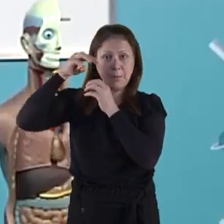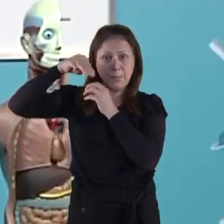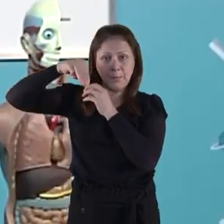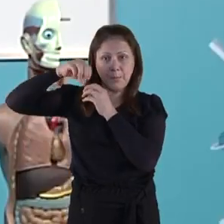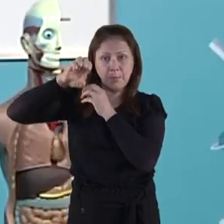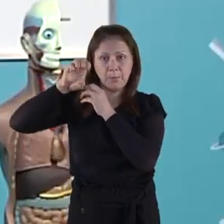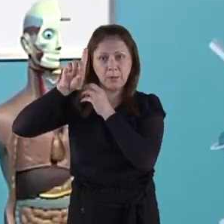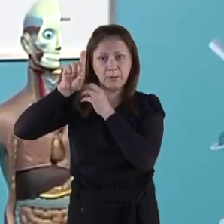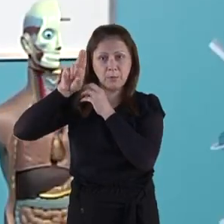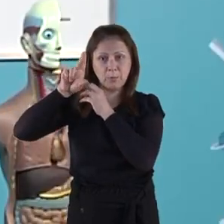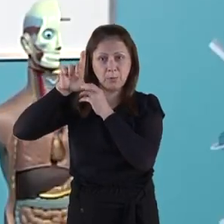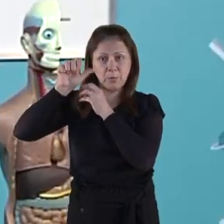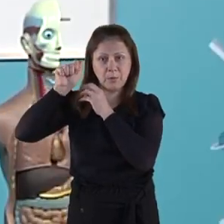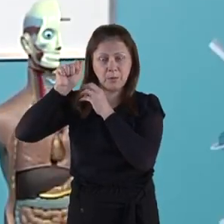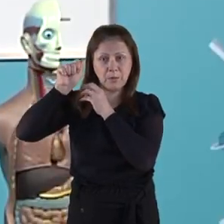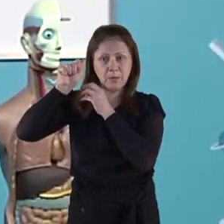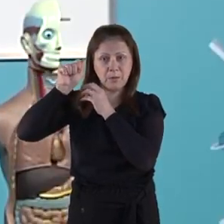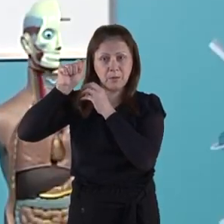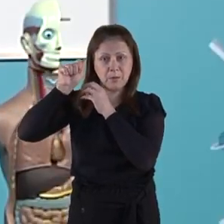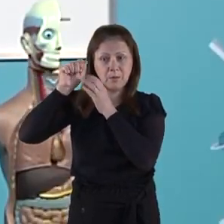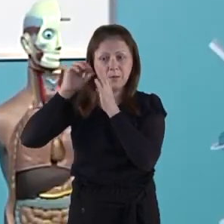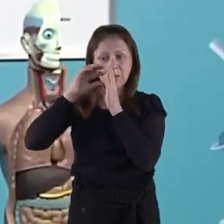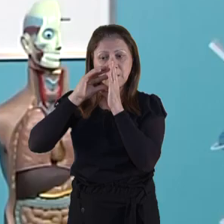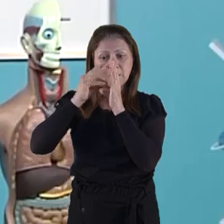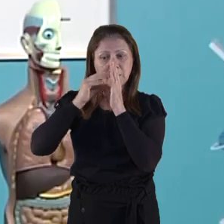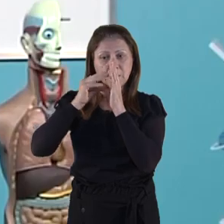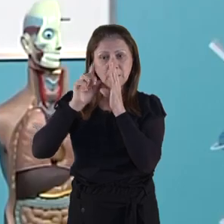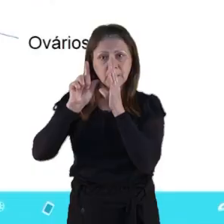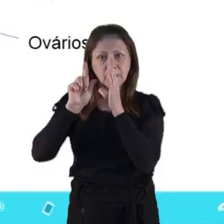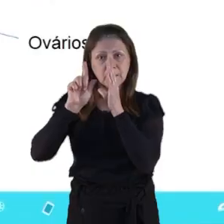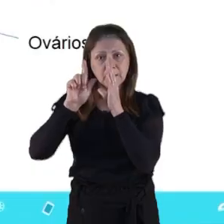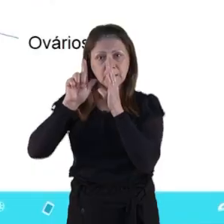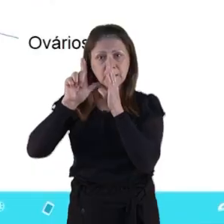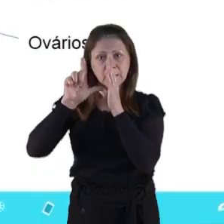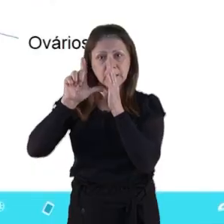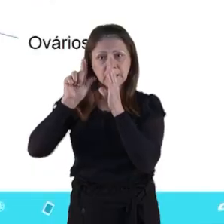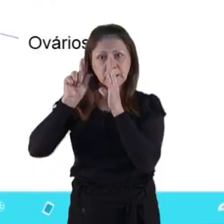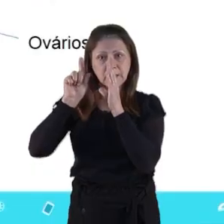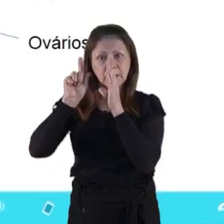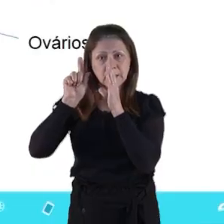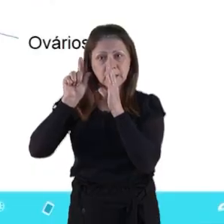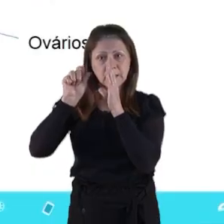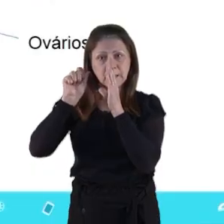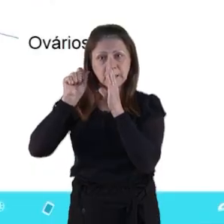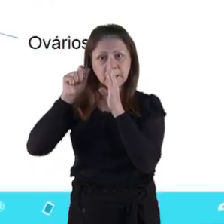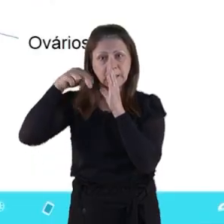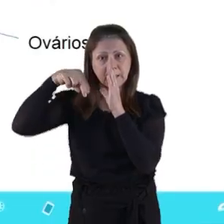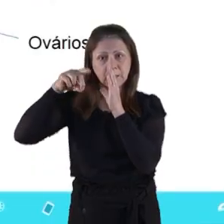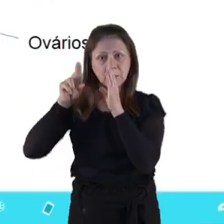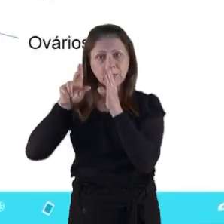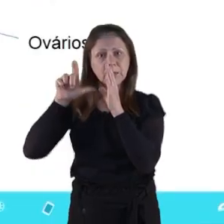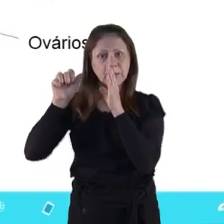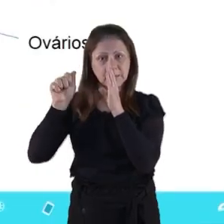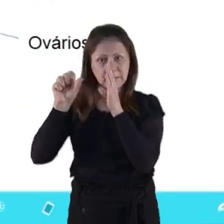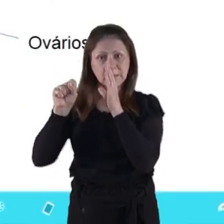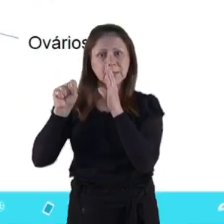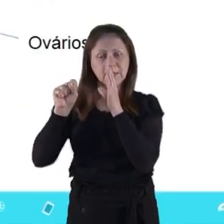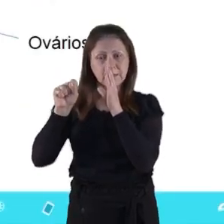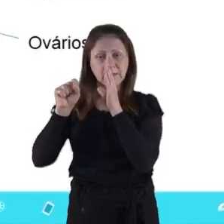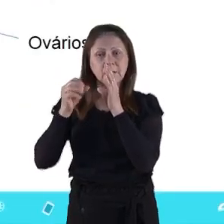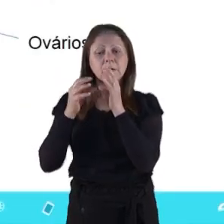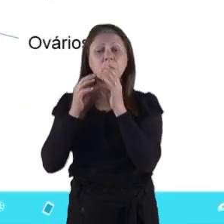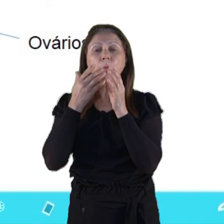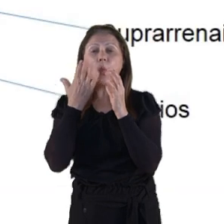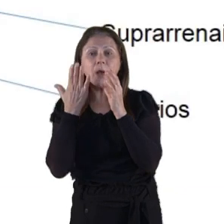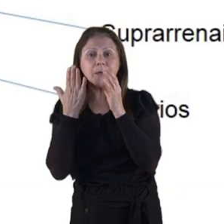medula. Nessa estrutura cerebral a gente já encontra algumas glândulas. Nesse slide aqui a gente consegue ver direitinho quais são as glândulas do